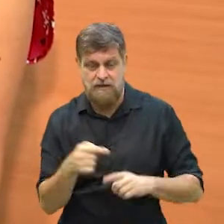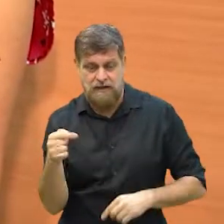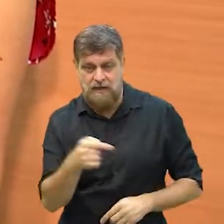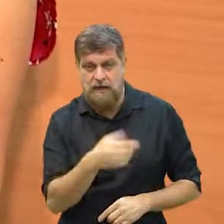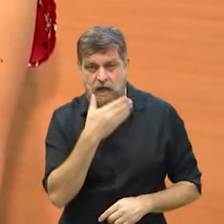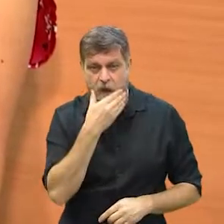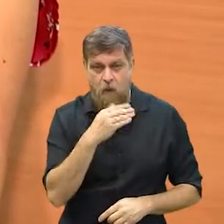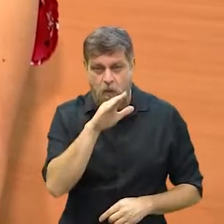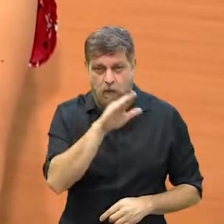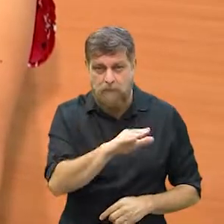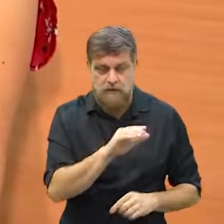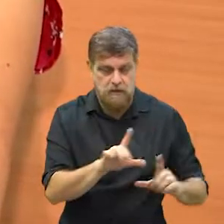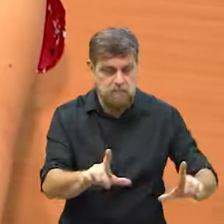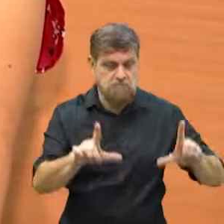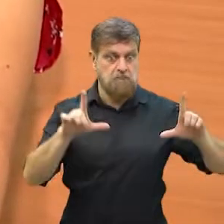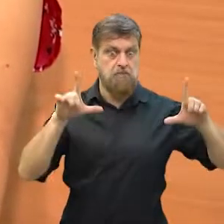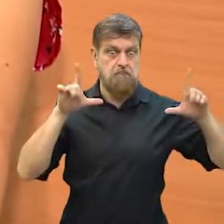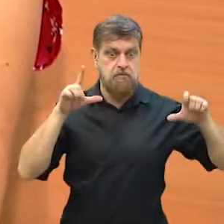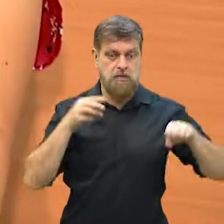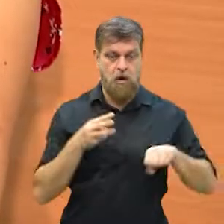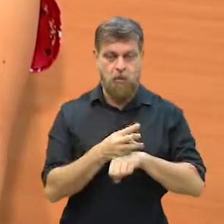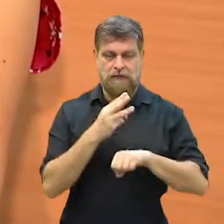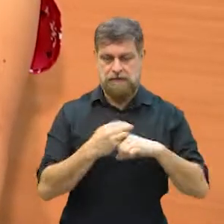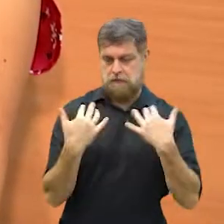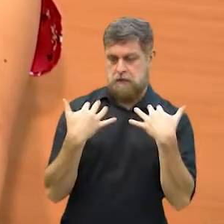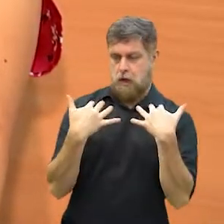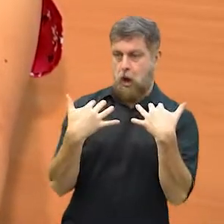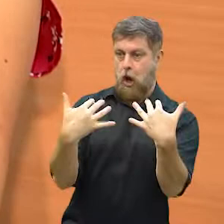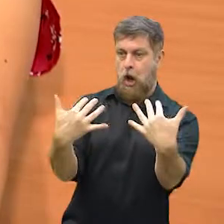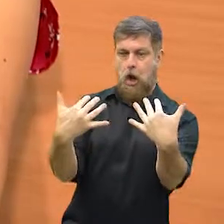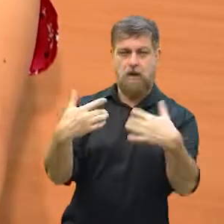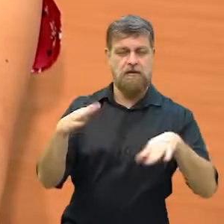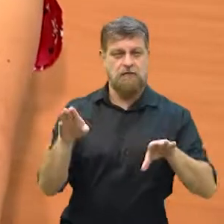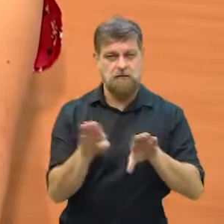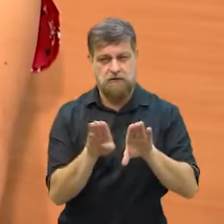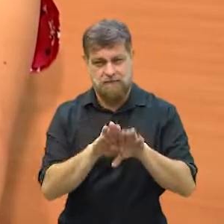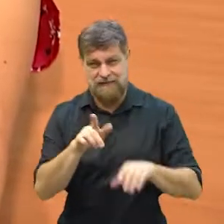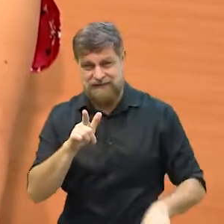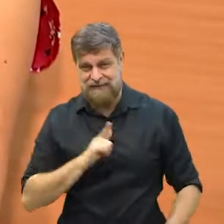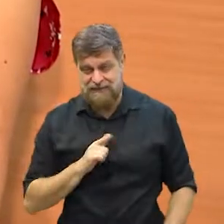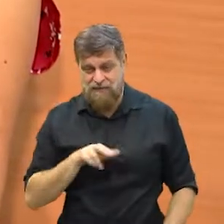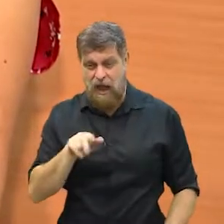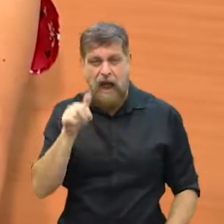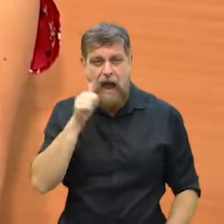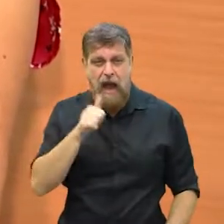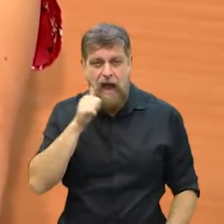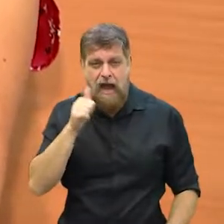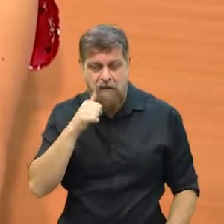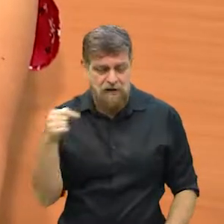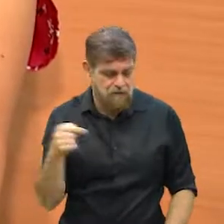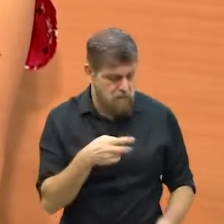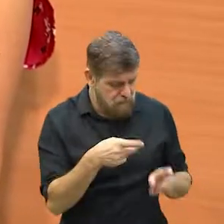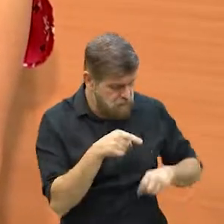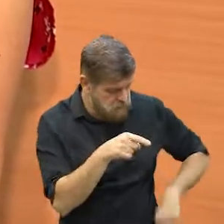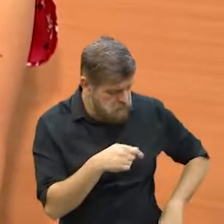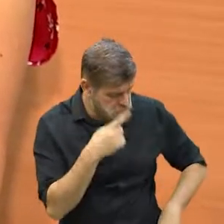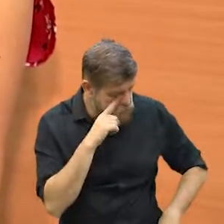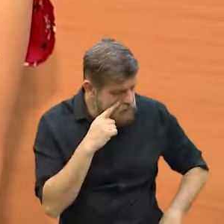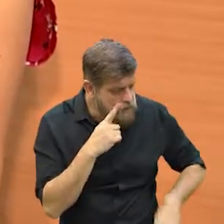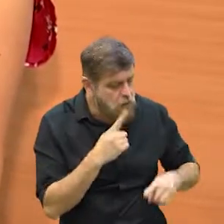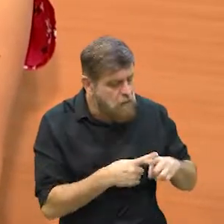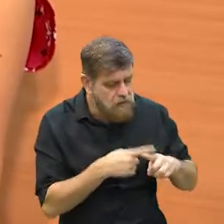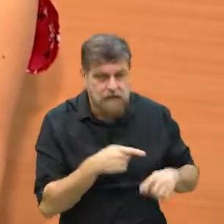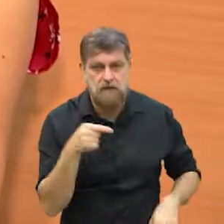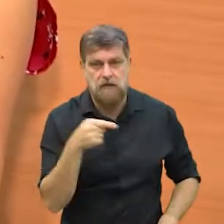Porque aquele menino que foi exposto no grupo de WhatsApp, que foi, né? A irmã chegou em casa, ele estava